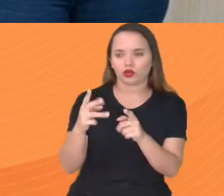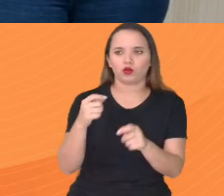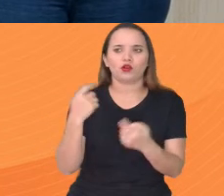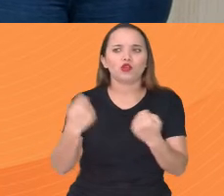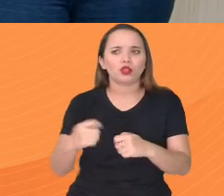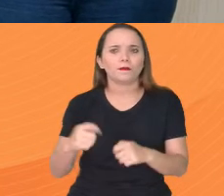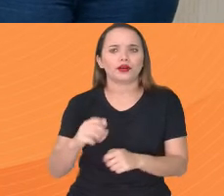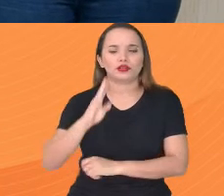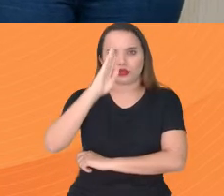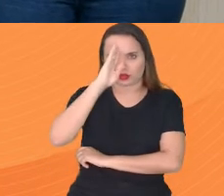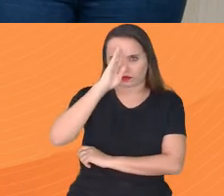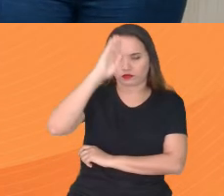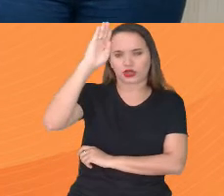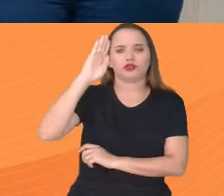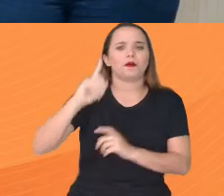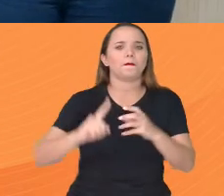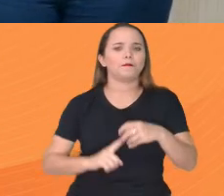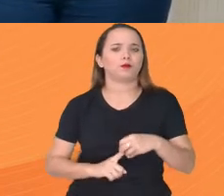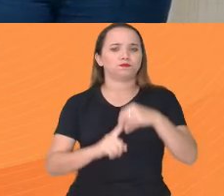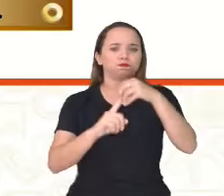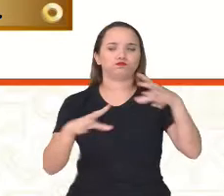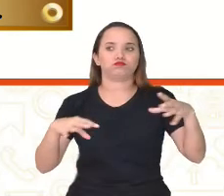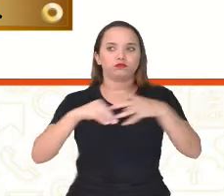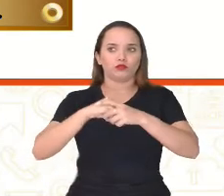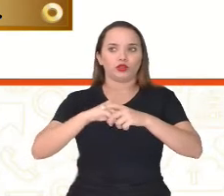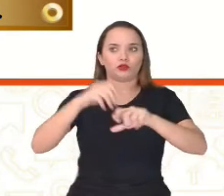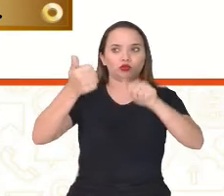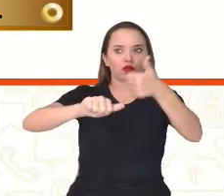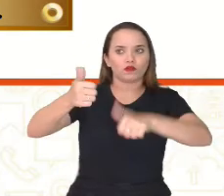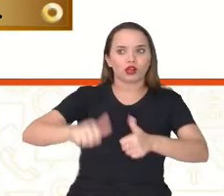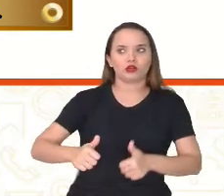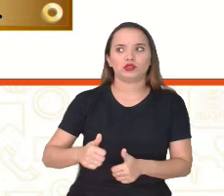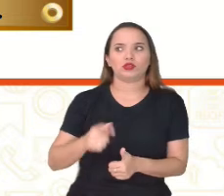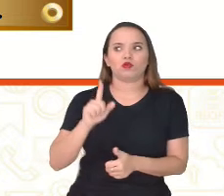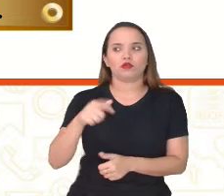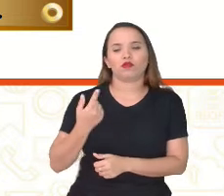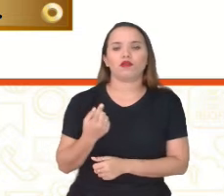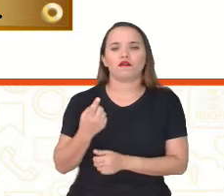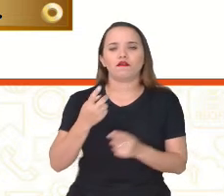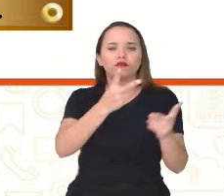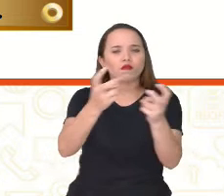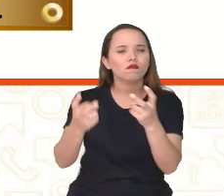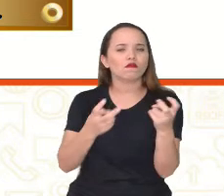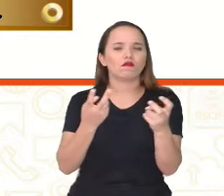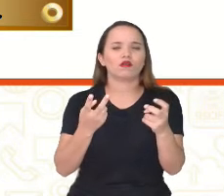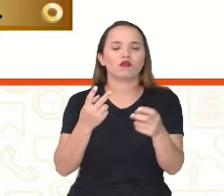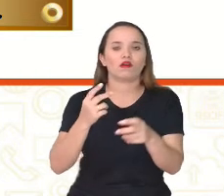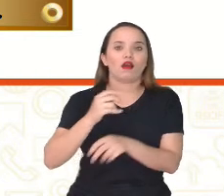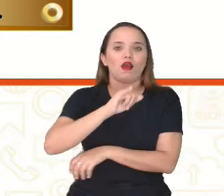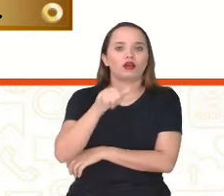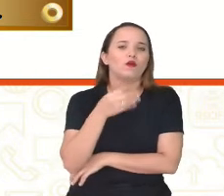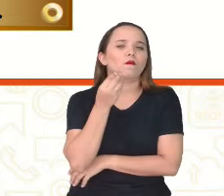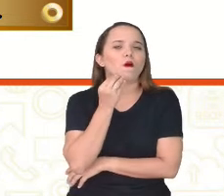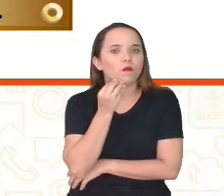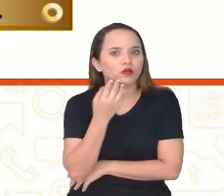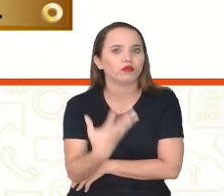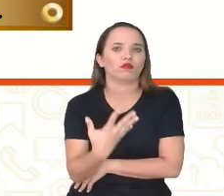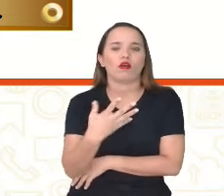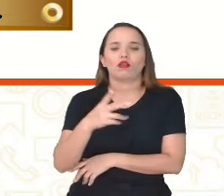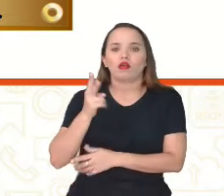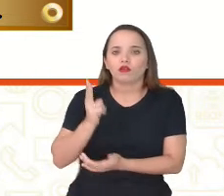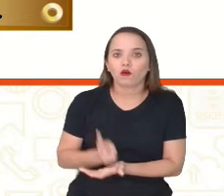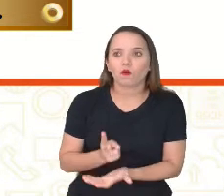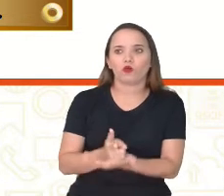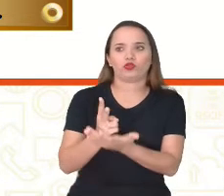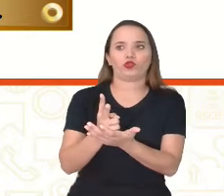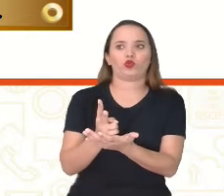devemos priorizar na avaliação, que é verificar as possibilidades de